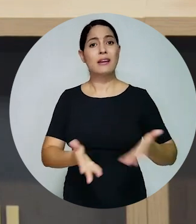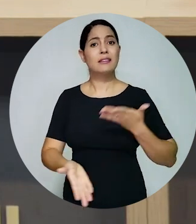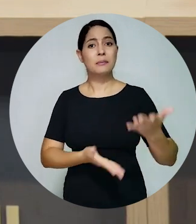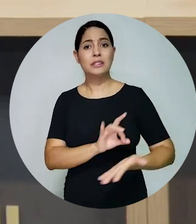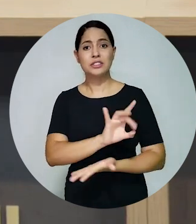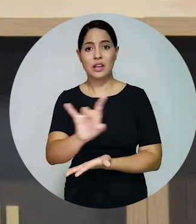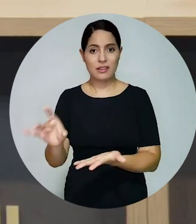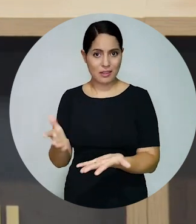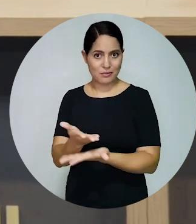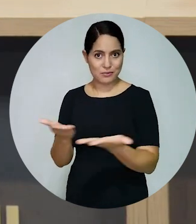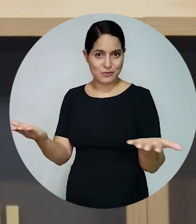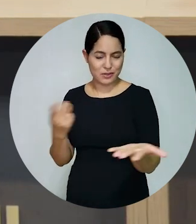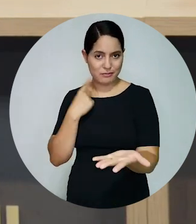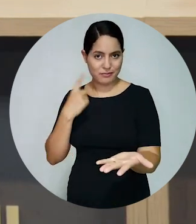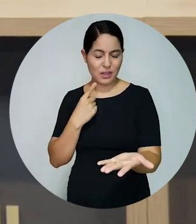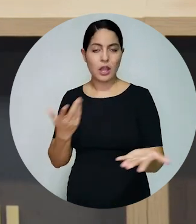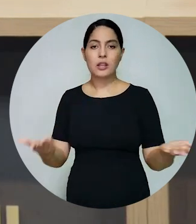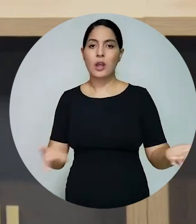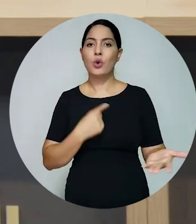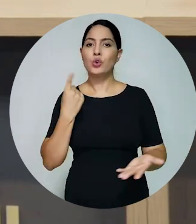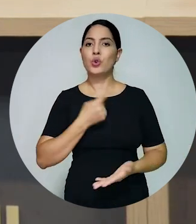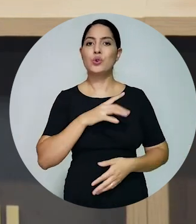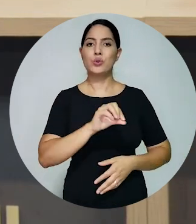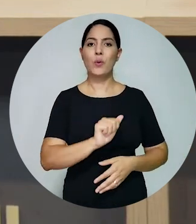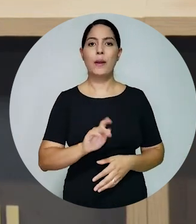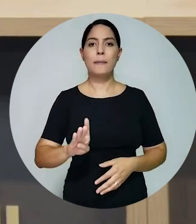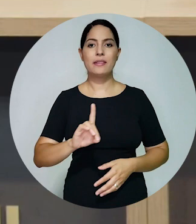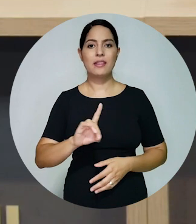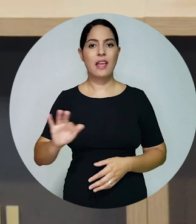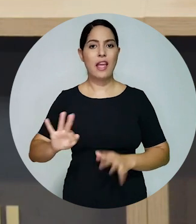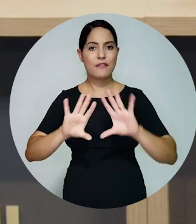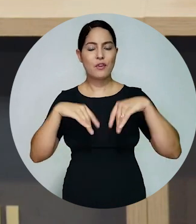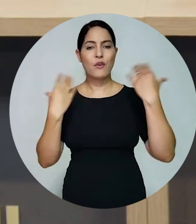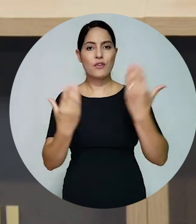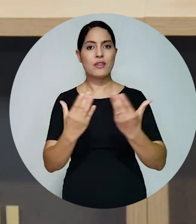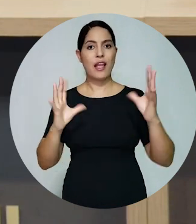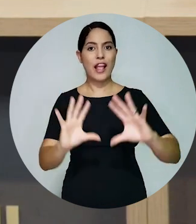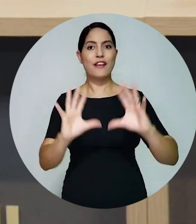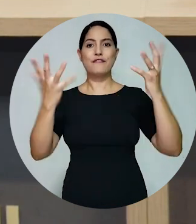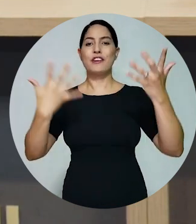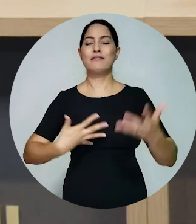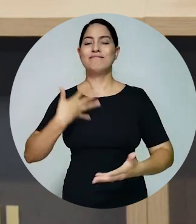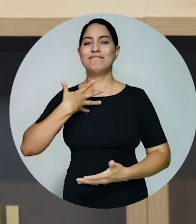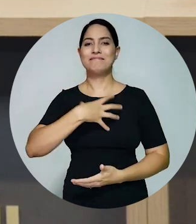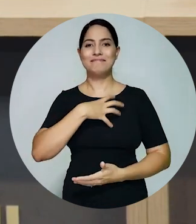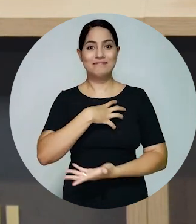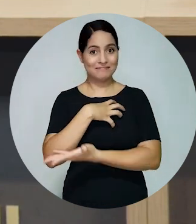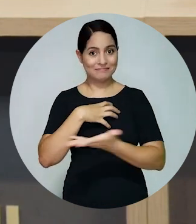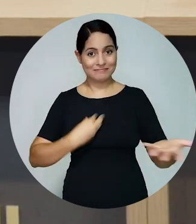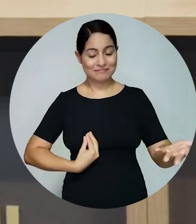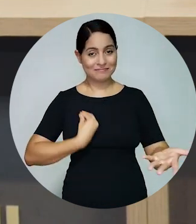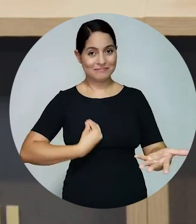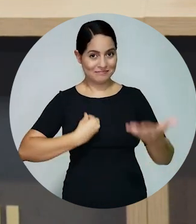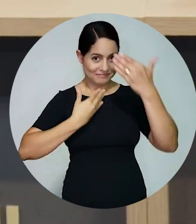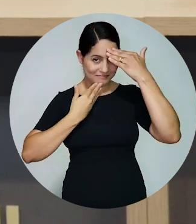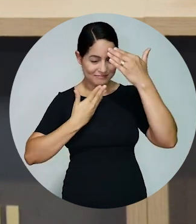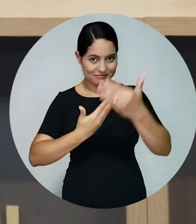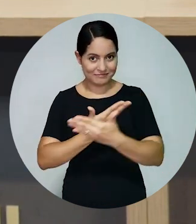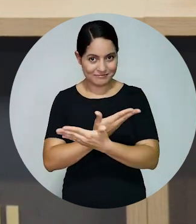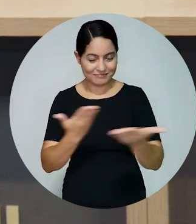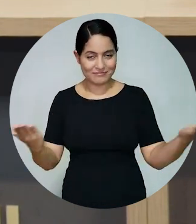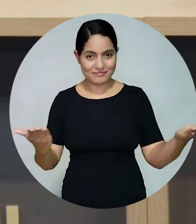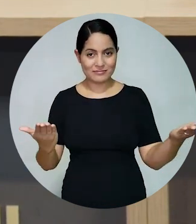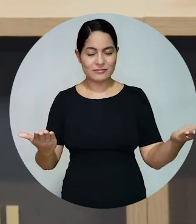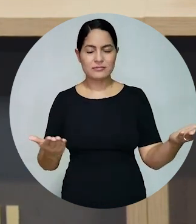esperam pelo serviço e pelo trabalho de cada um de vocês. Então, a BDF está muito orgulhosa desse evento, agradece a participação de